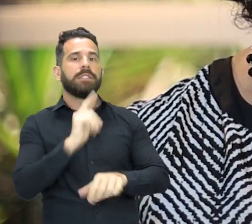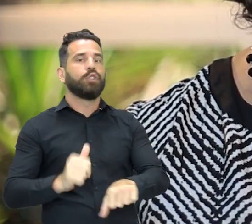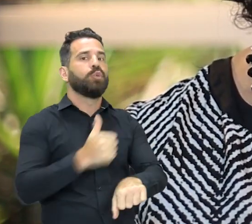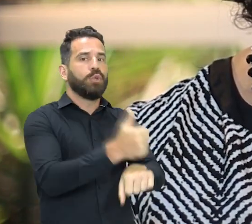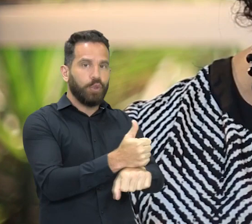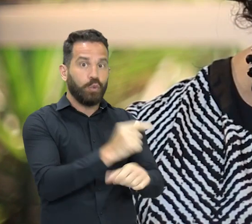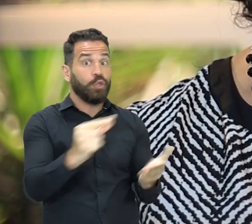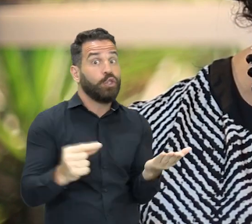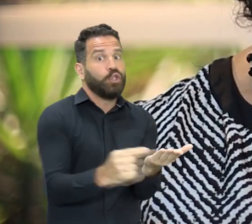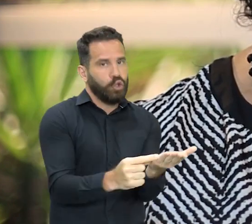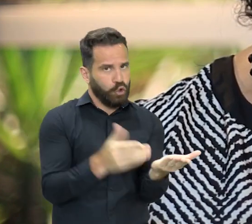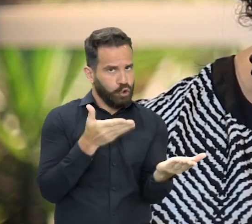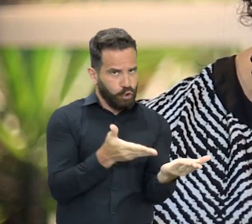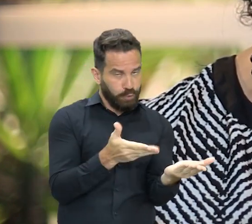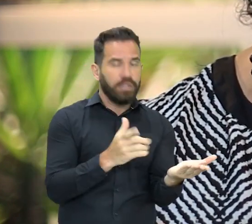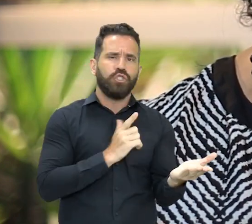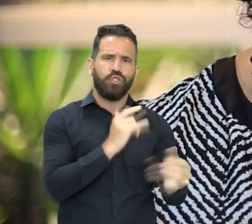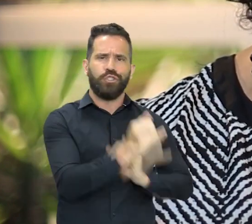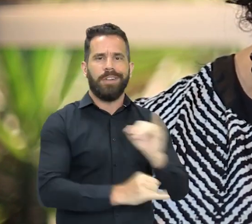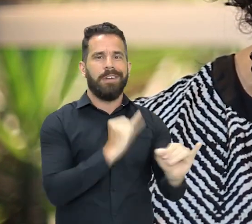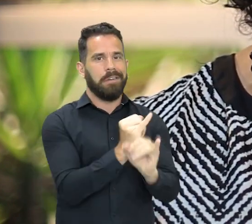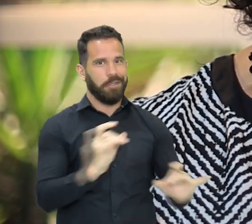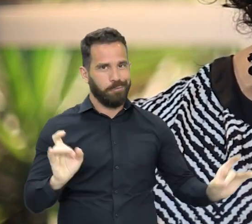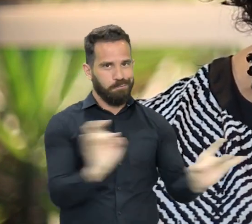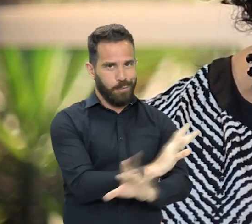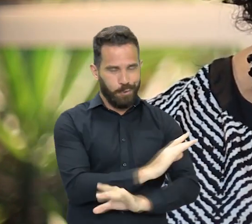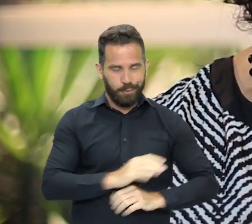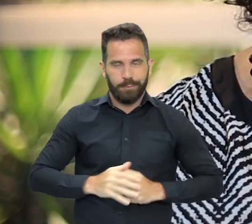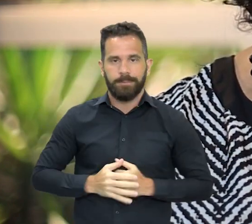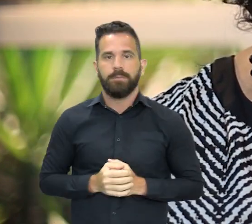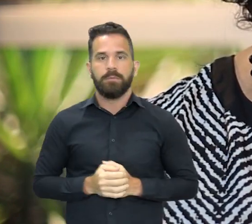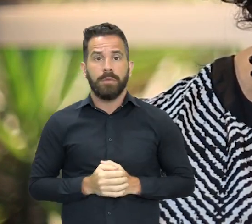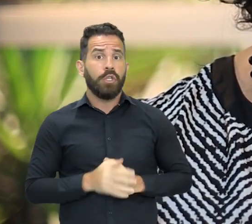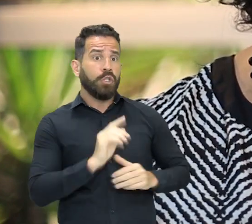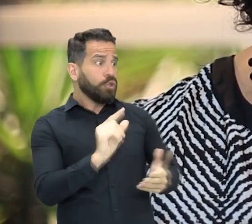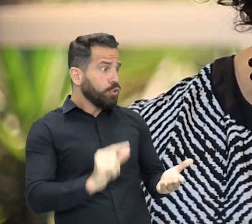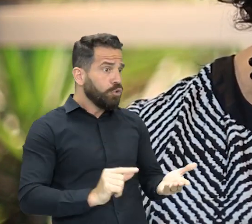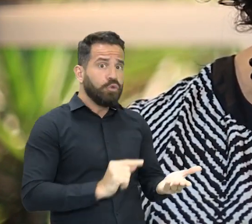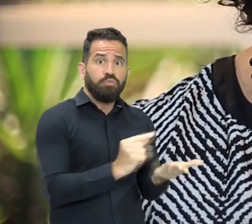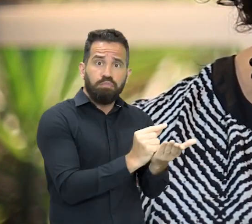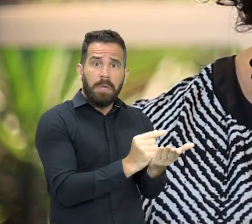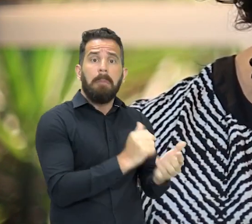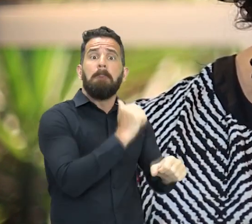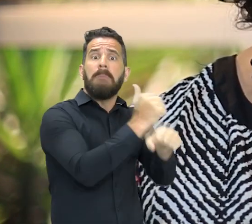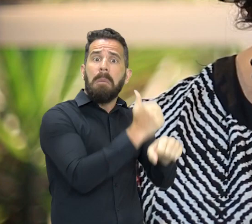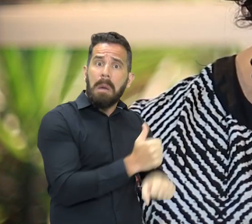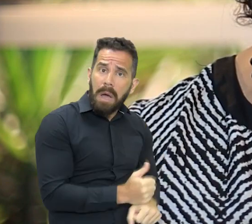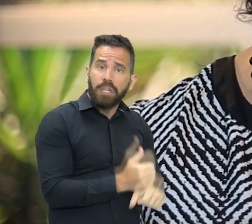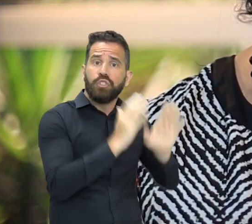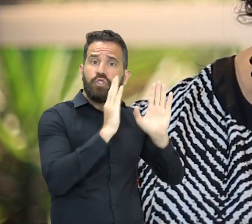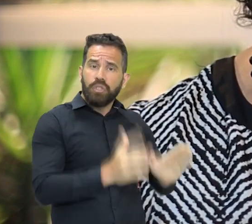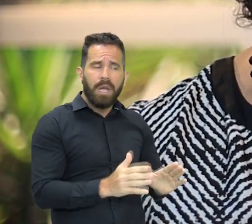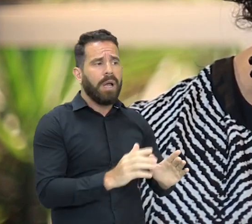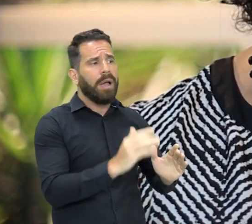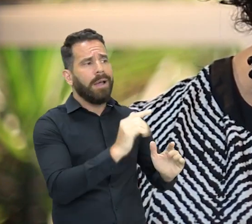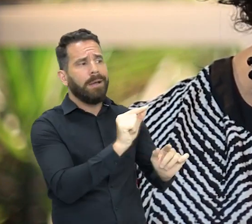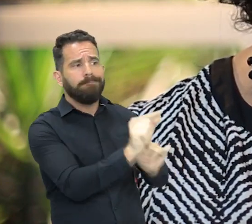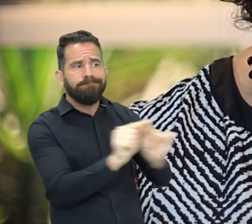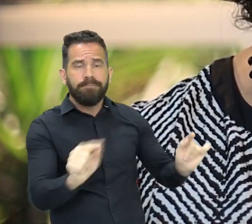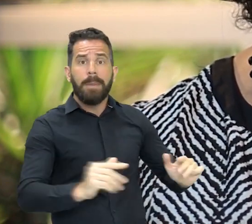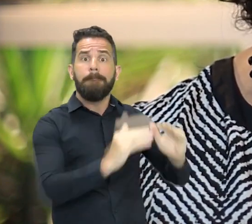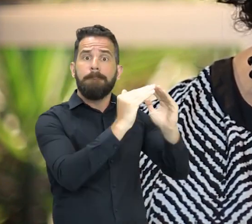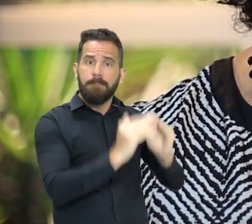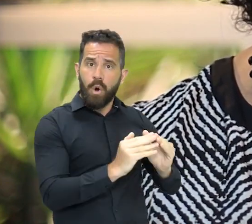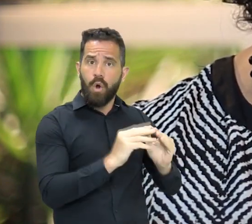que tinha o pacote de dados nesse chip. E nós fomos substituindo para todos aqueles que tinham, né, moravam